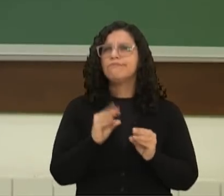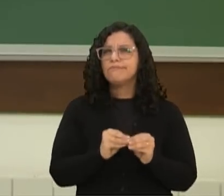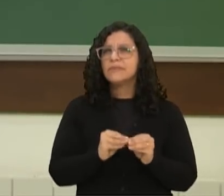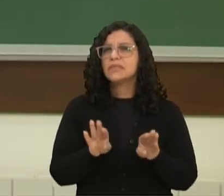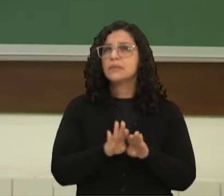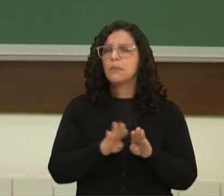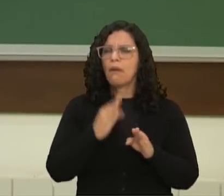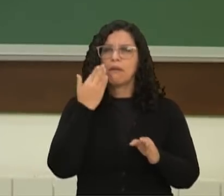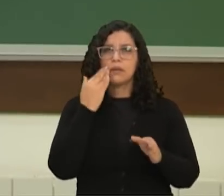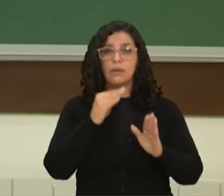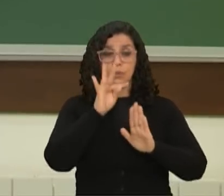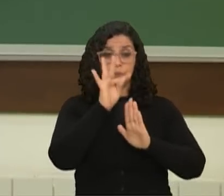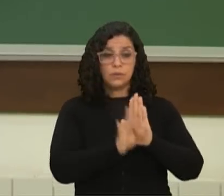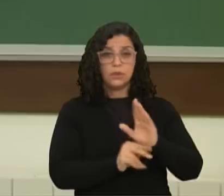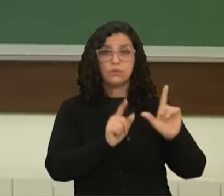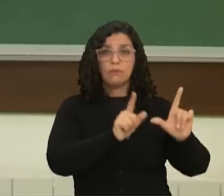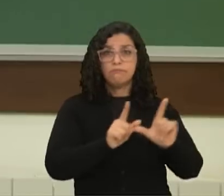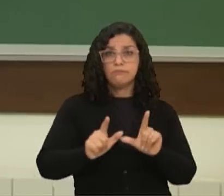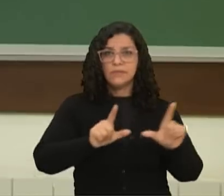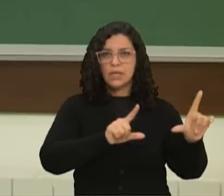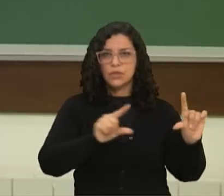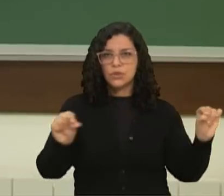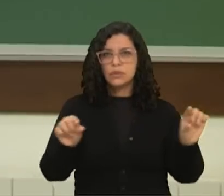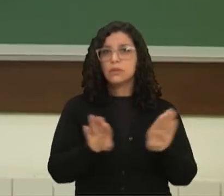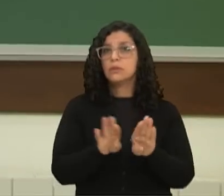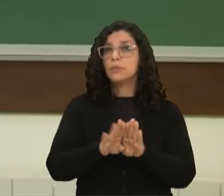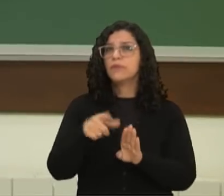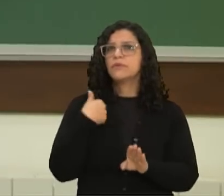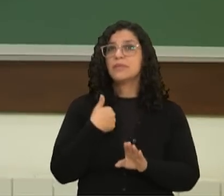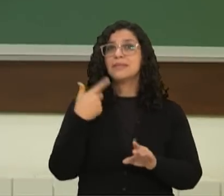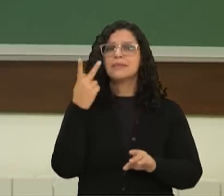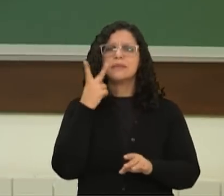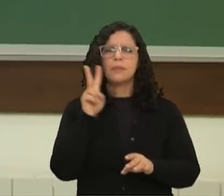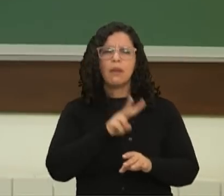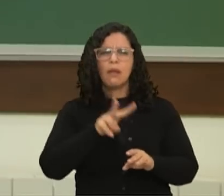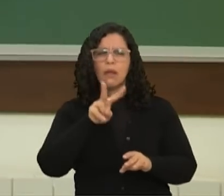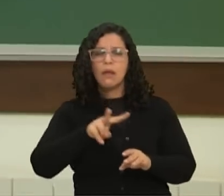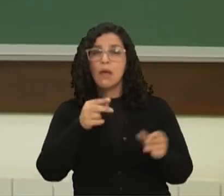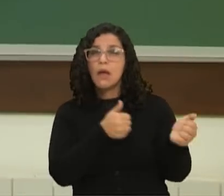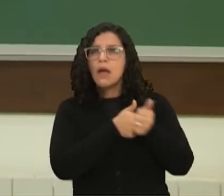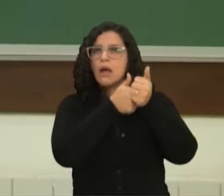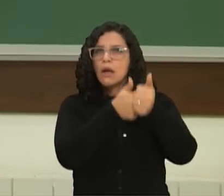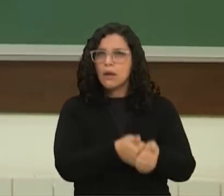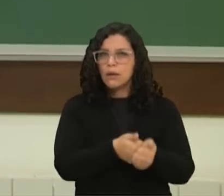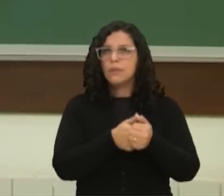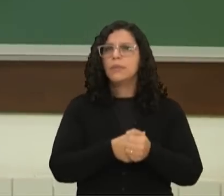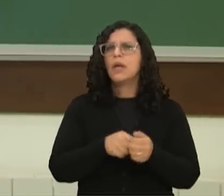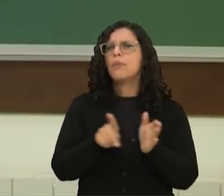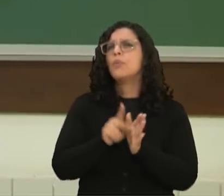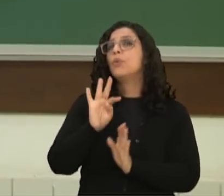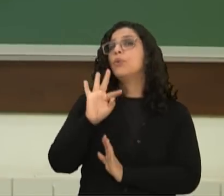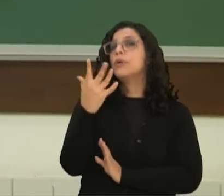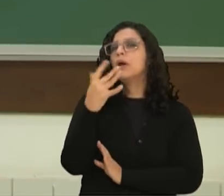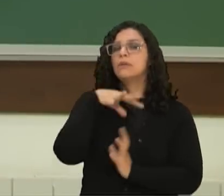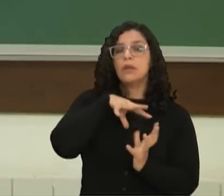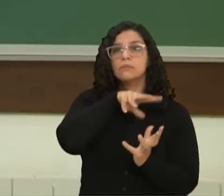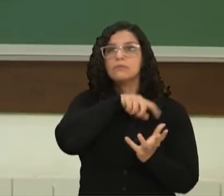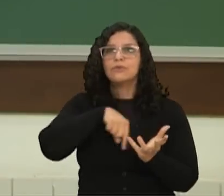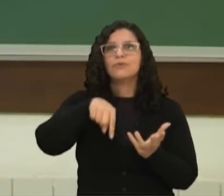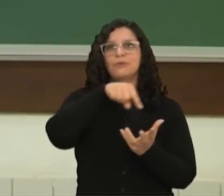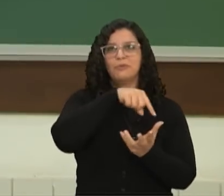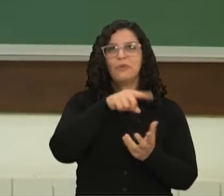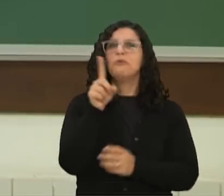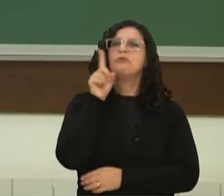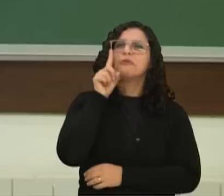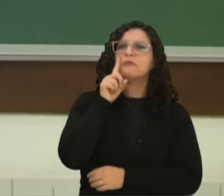compreender, interpretar uma tirinha, você está sempre atualizado com os fatos que estão acontecendo no